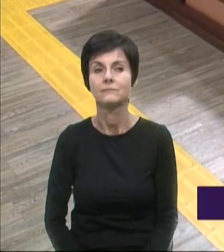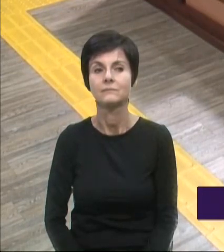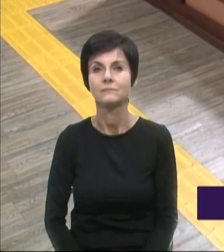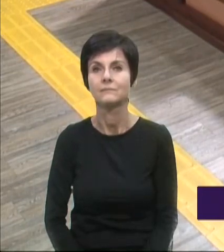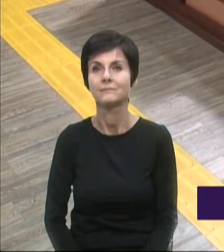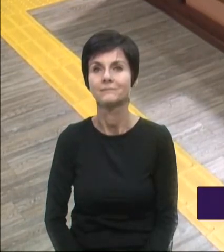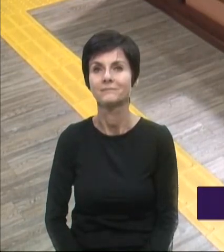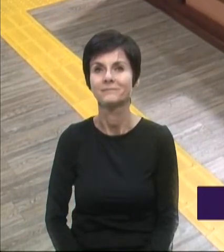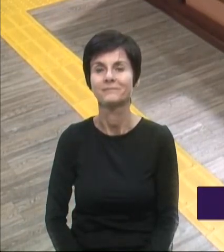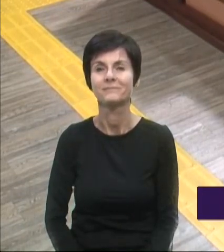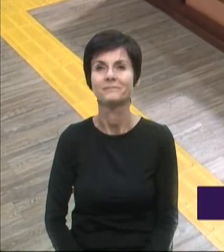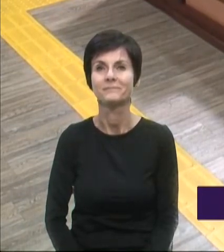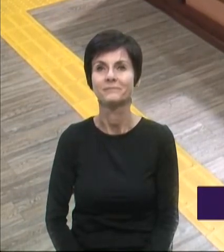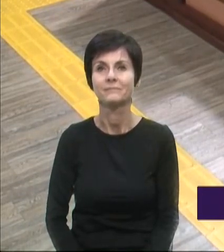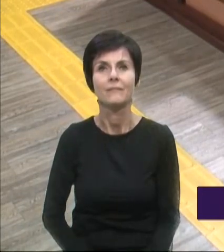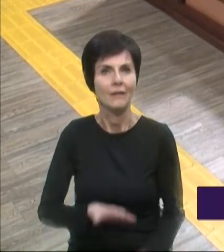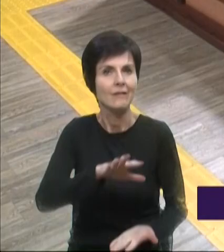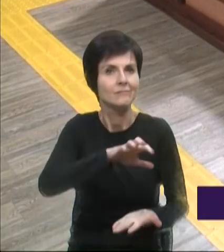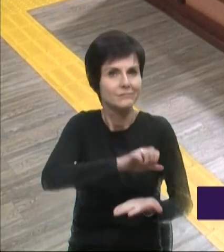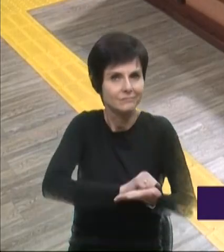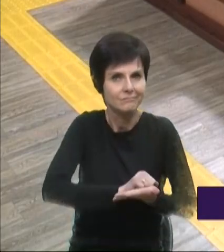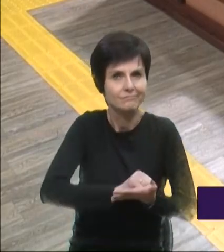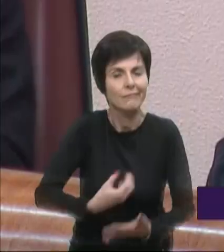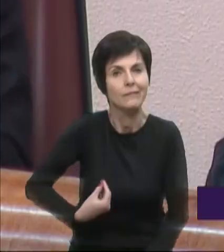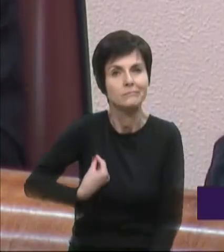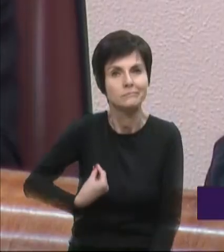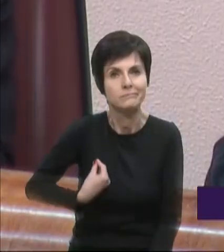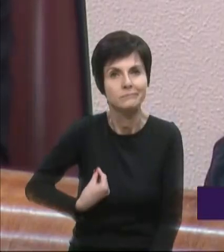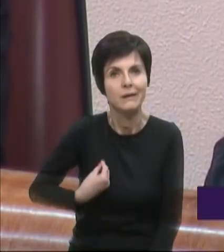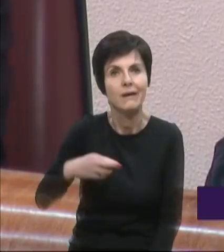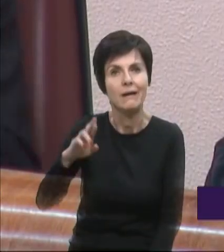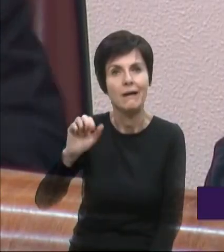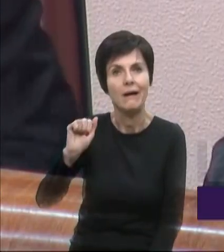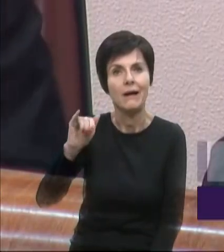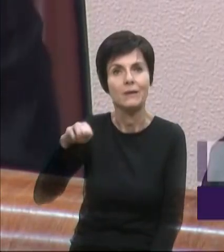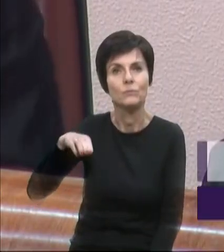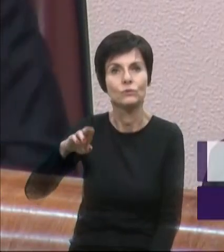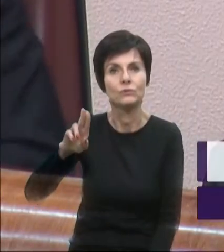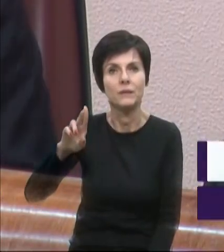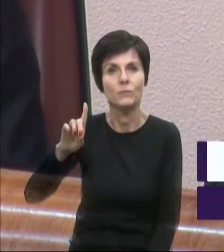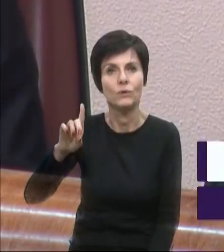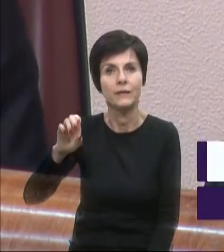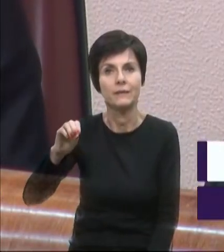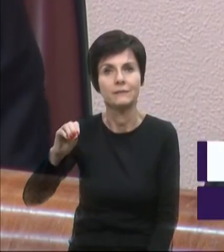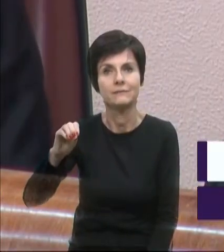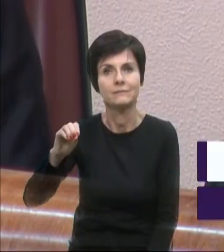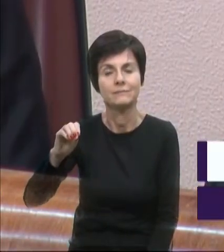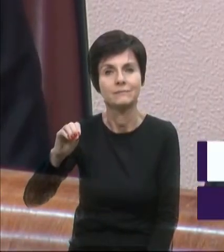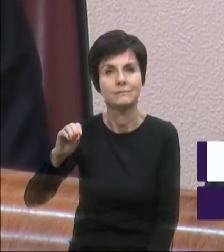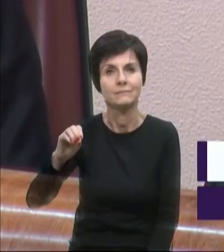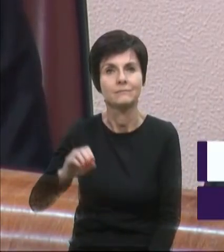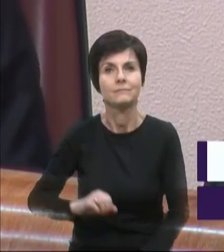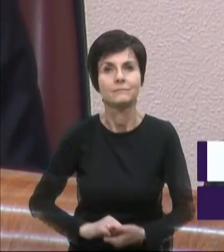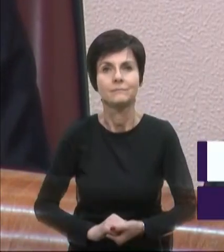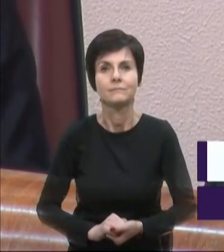Também eu quero registrar a presença do Raimundo De Mori, também o Walter